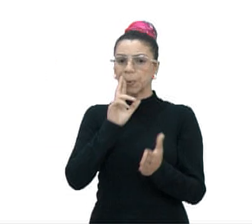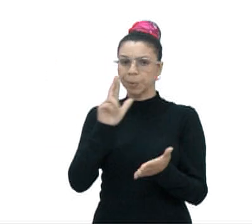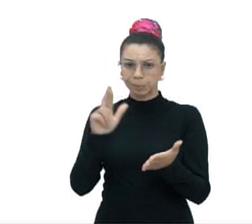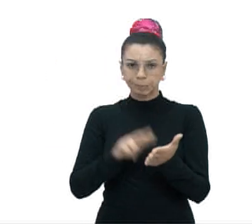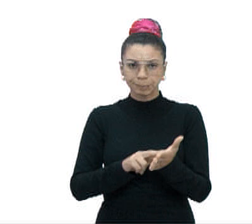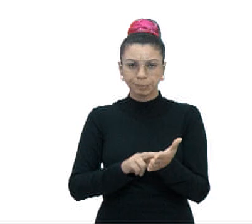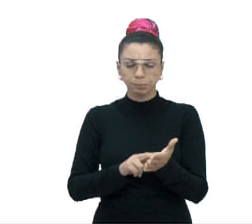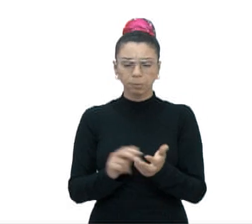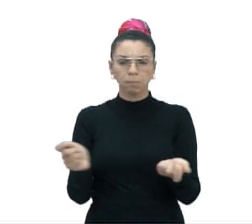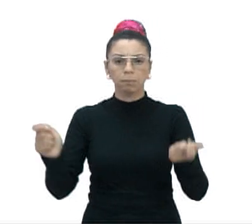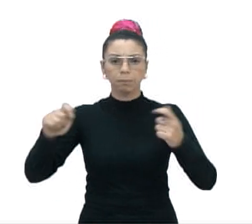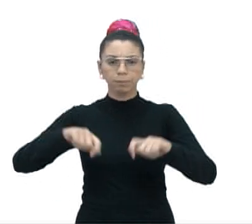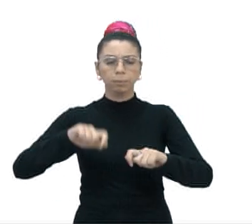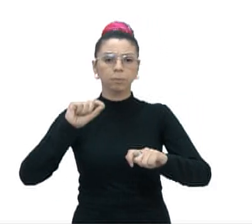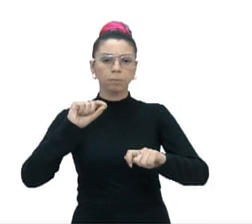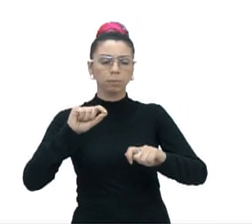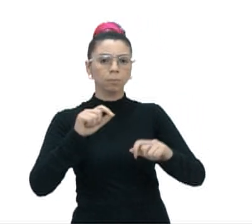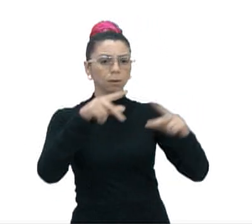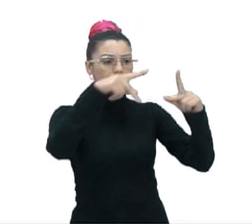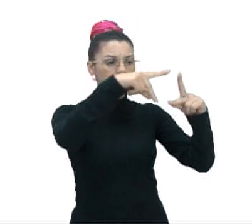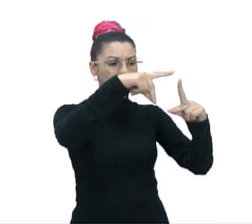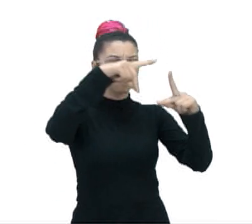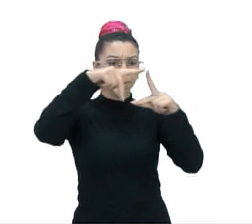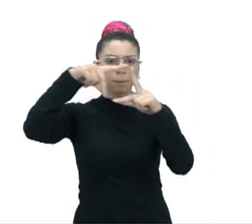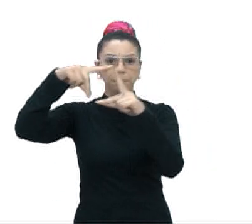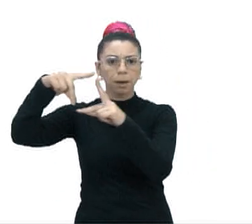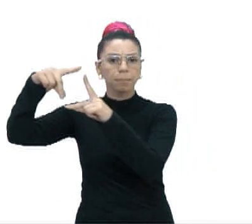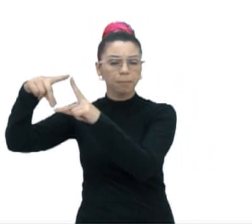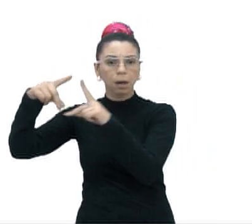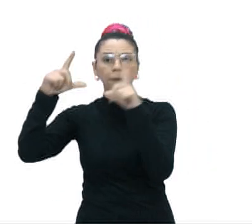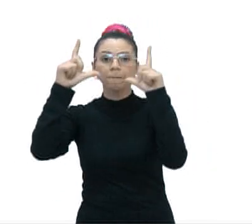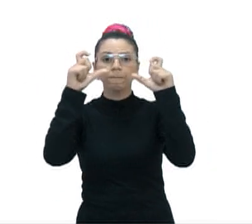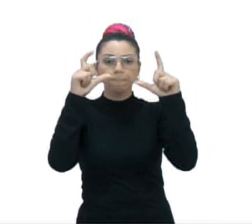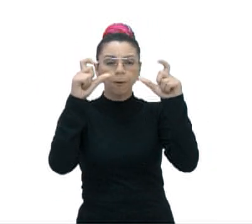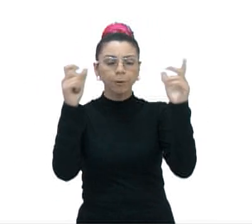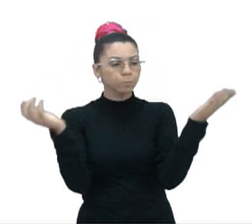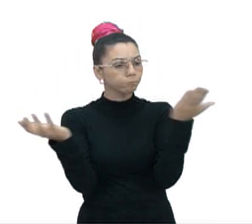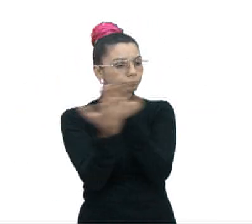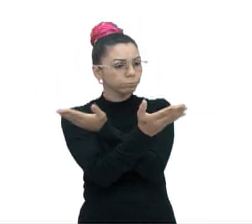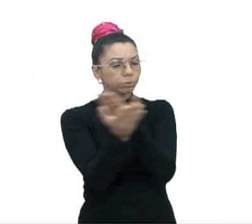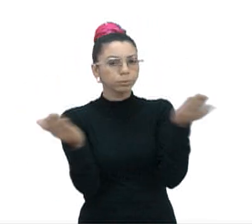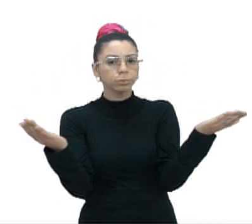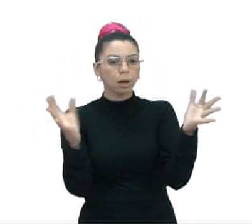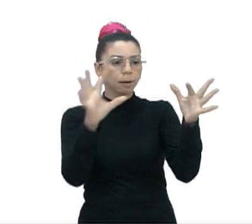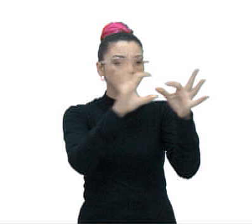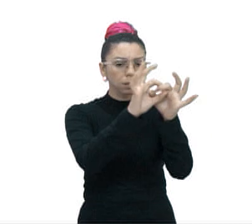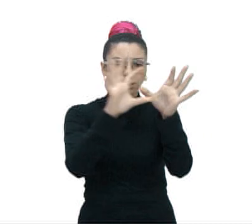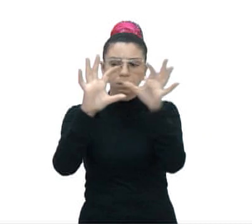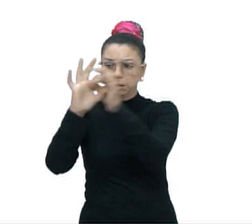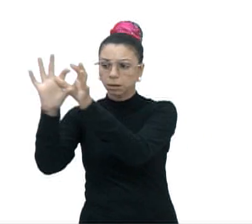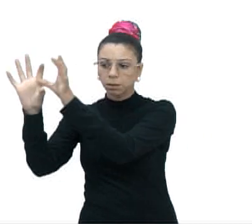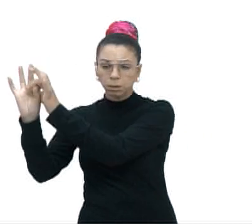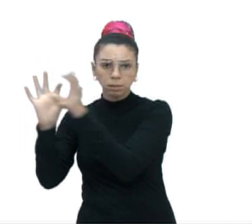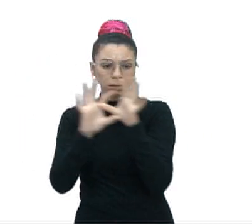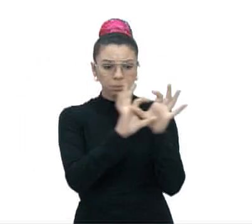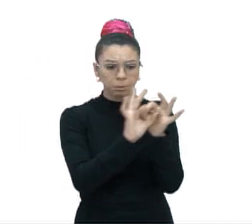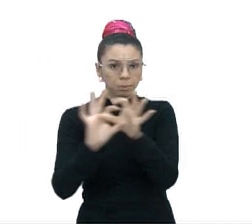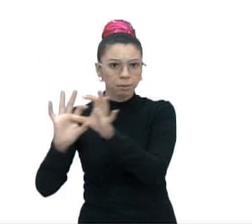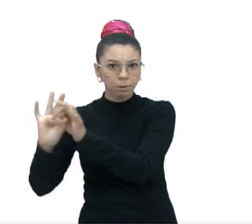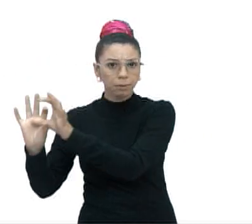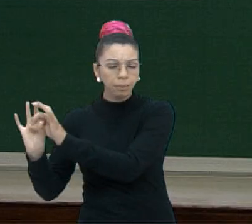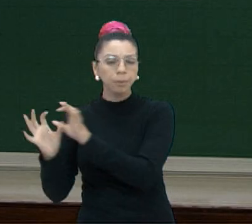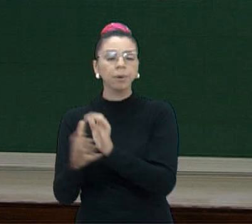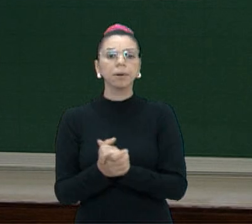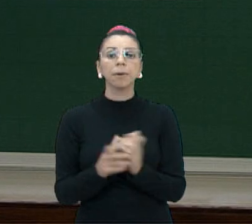vocês, é necessário termos uma sequência de fotos que conversam entre si. Então, essas fotos precisam conversar, elas